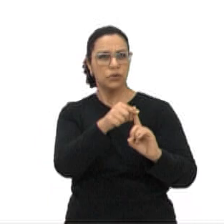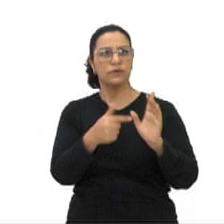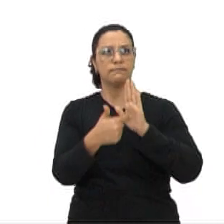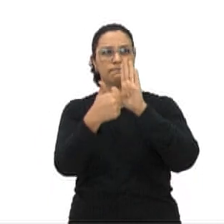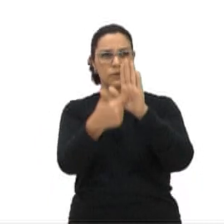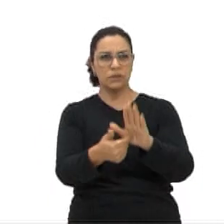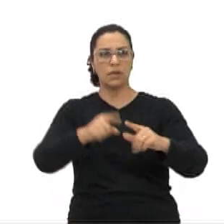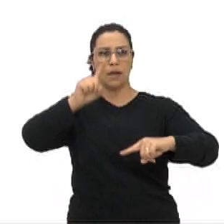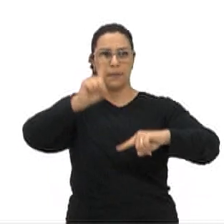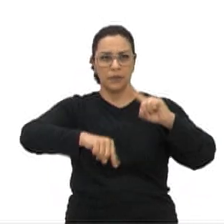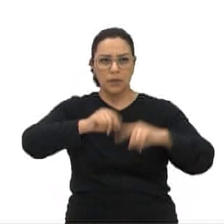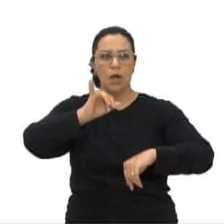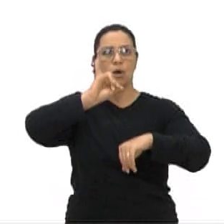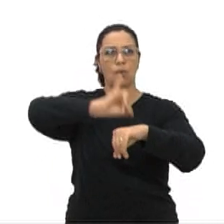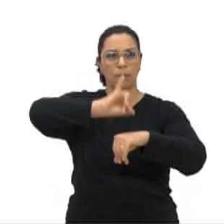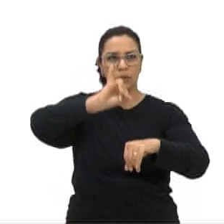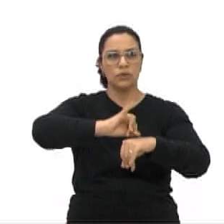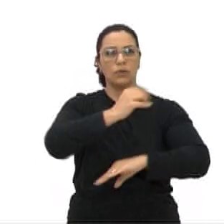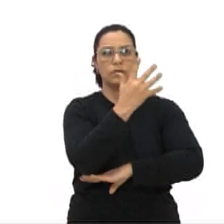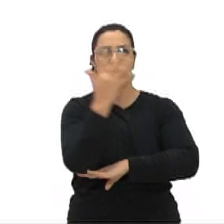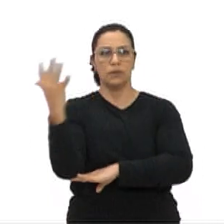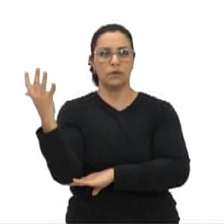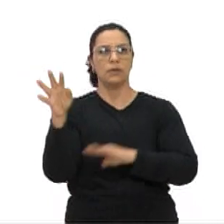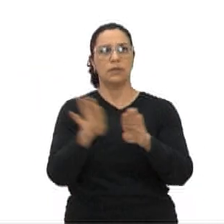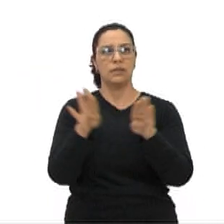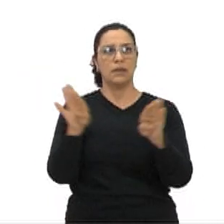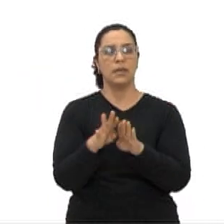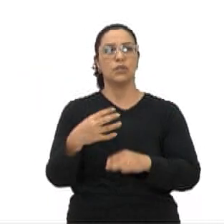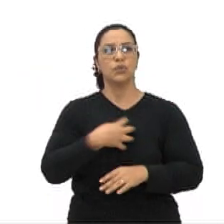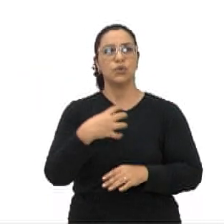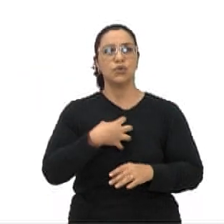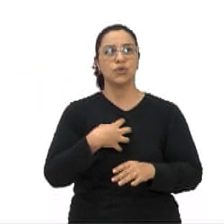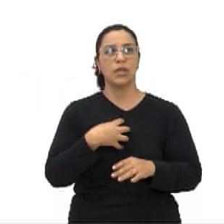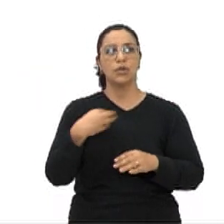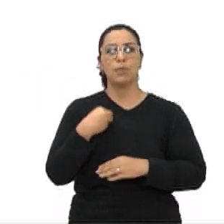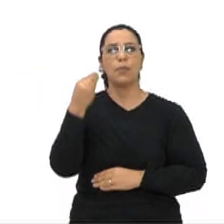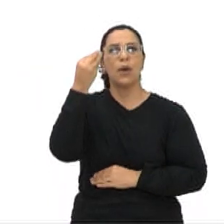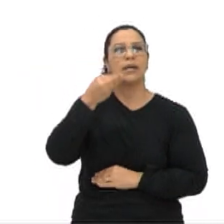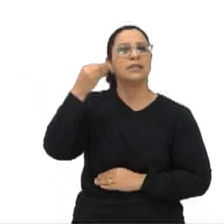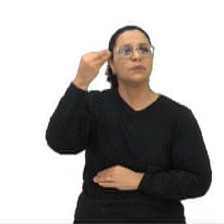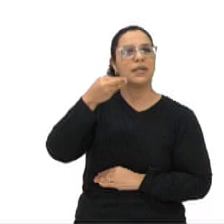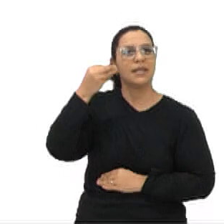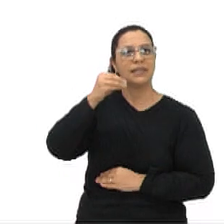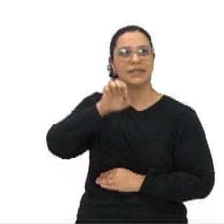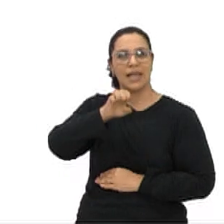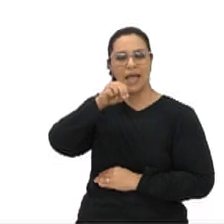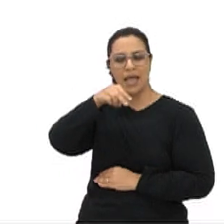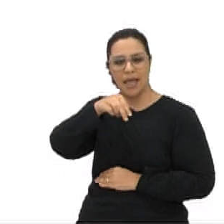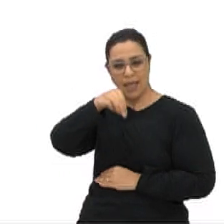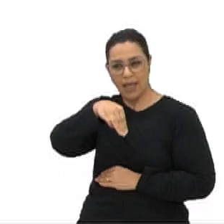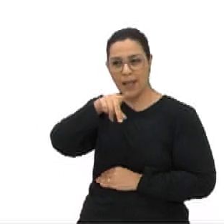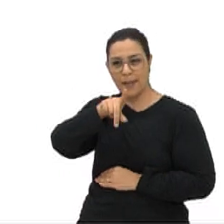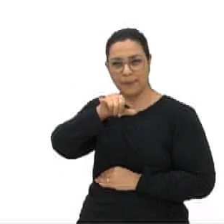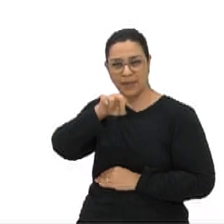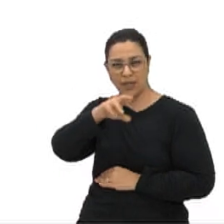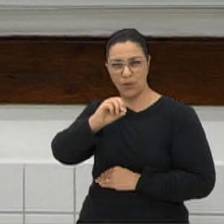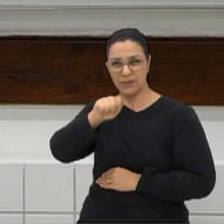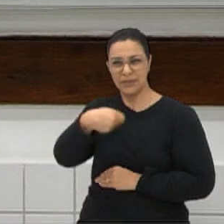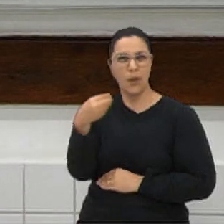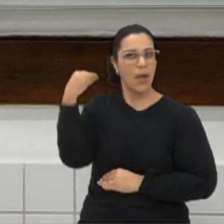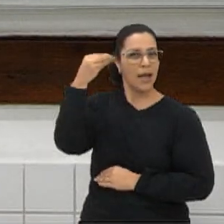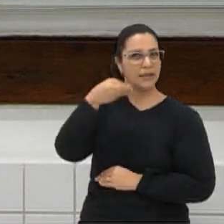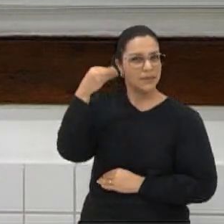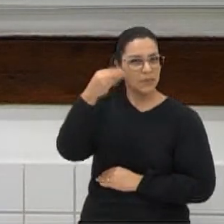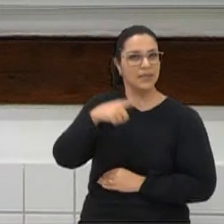que almeja representar os objetos e a natureza tais como empiricamente observados. Olha, ali vai ter uma